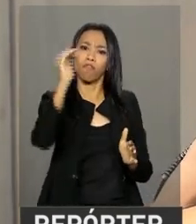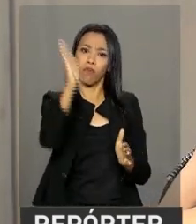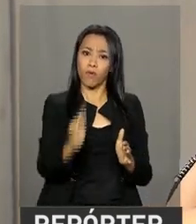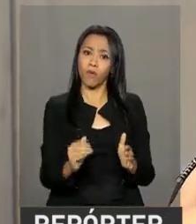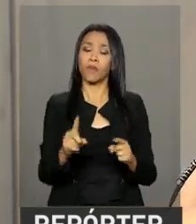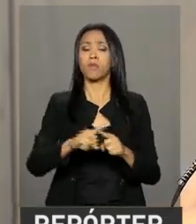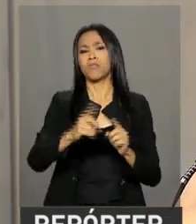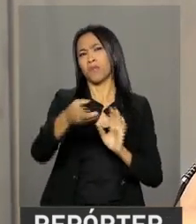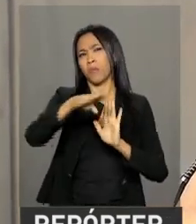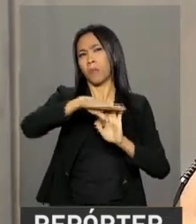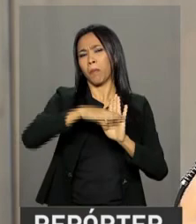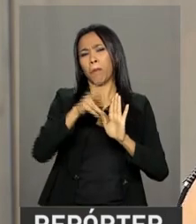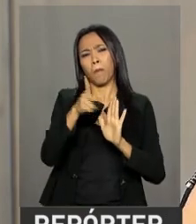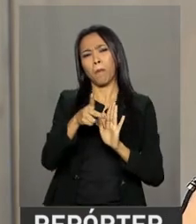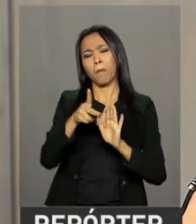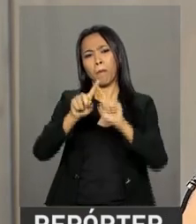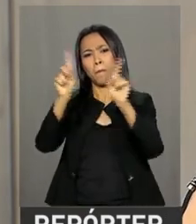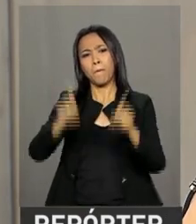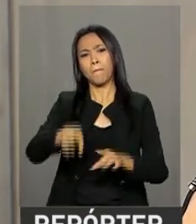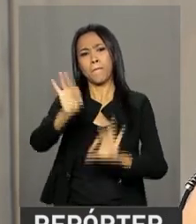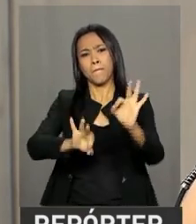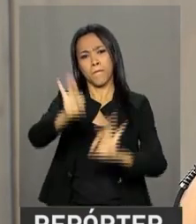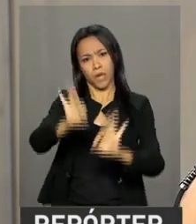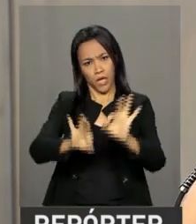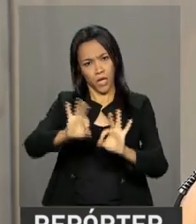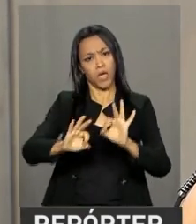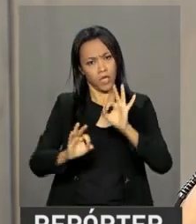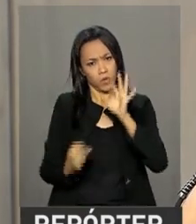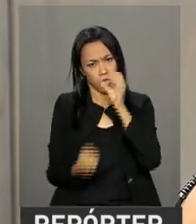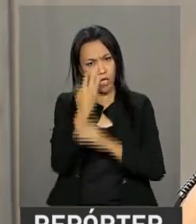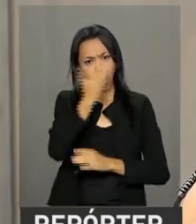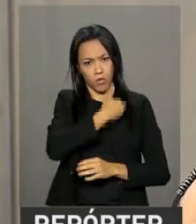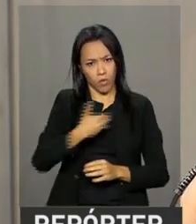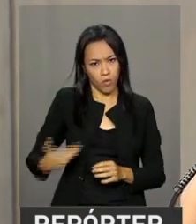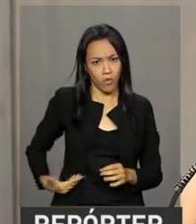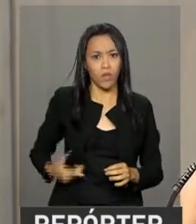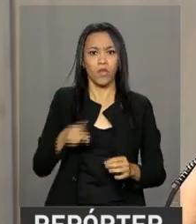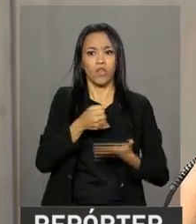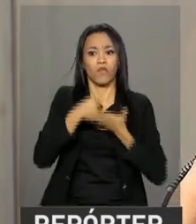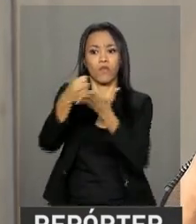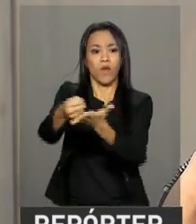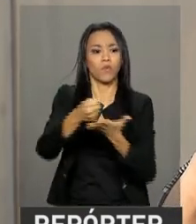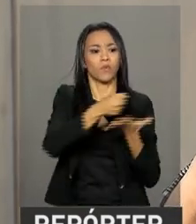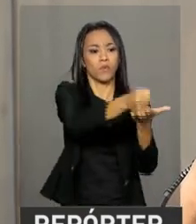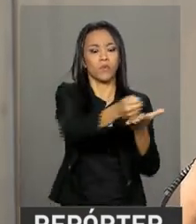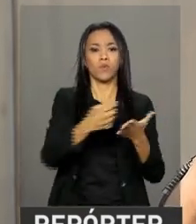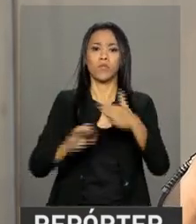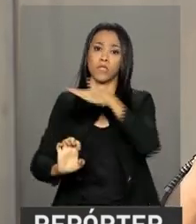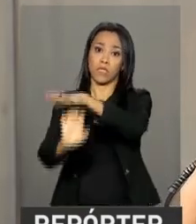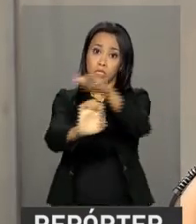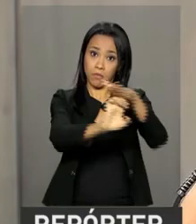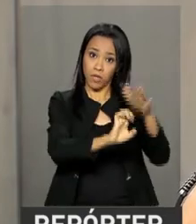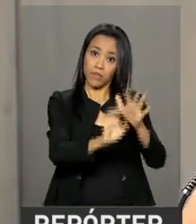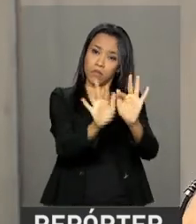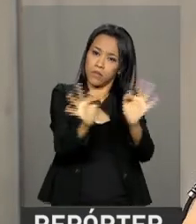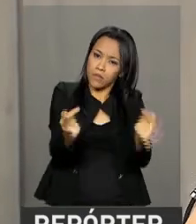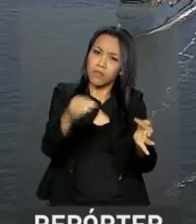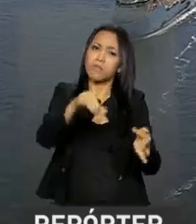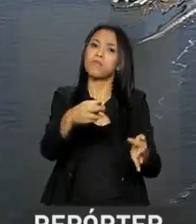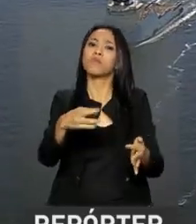da cultura exportadora que atua fortemente em capacitação de micro empresários e tem crescido o número de empresas exportadoras